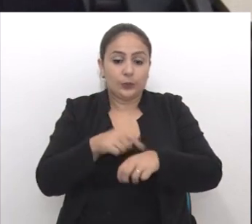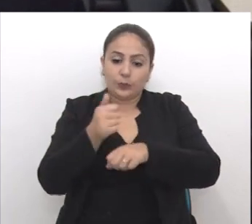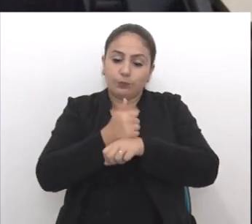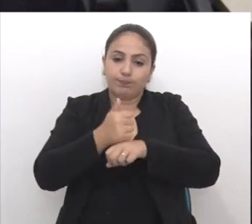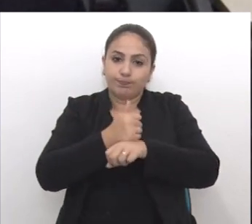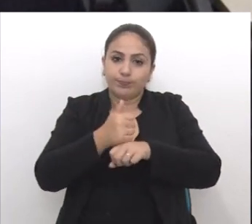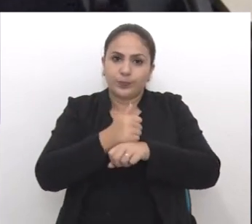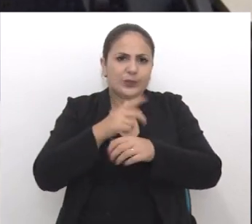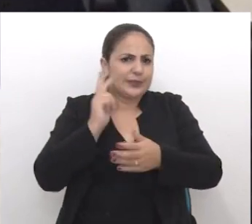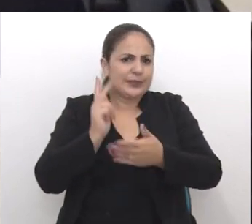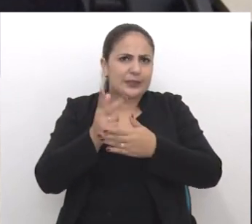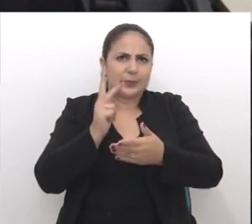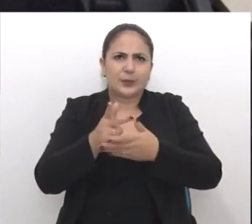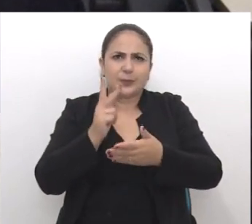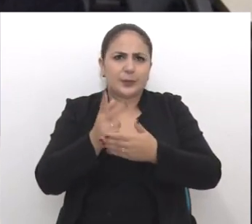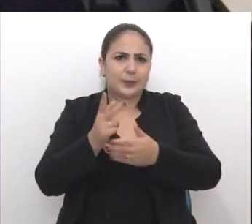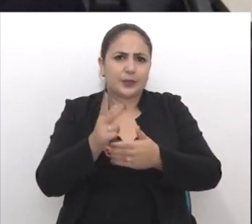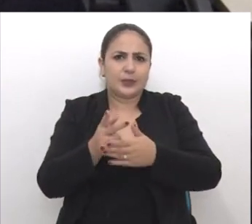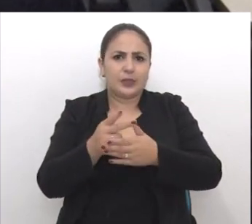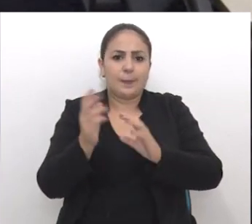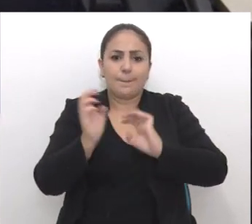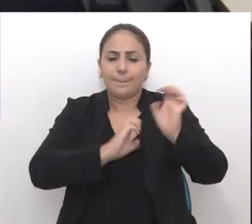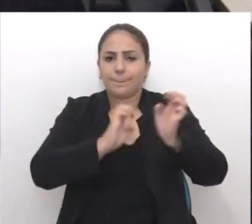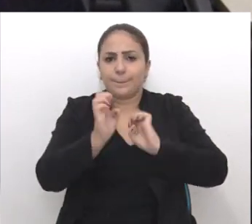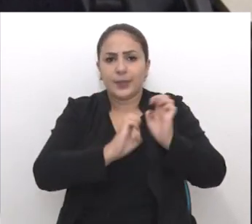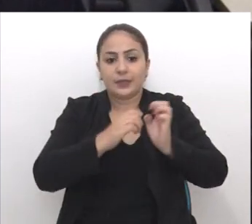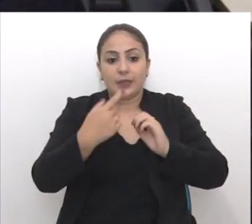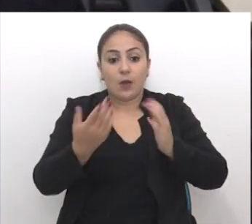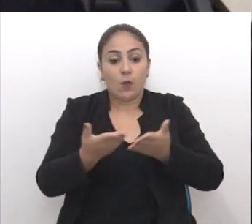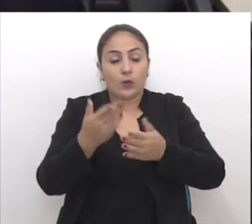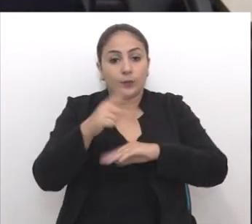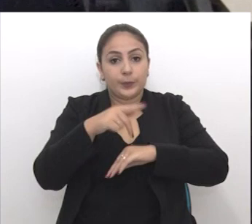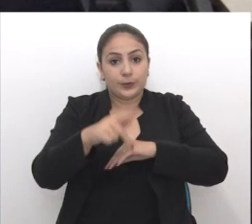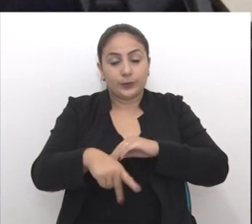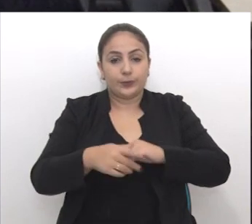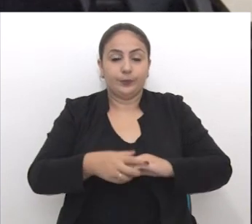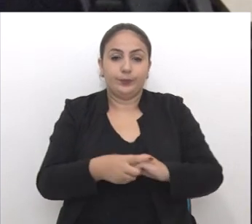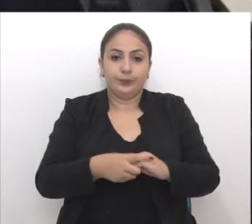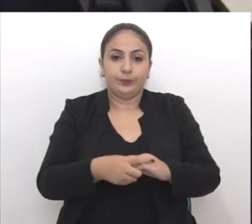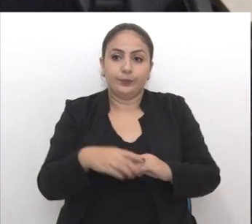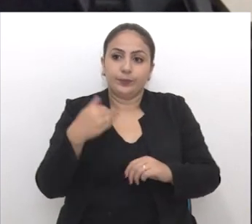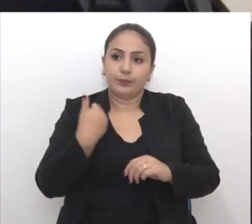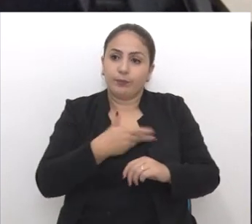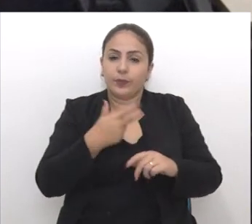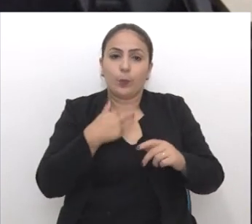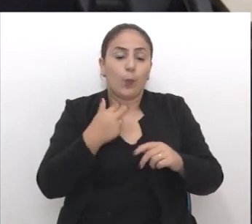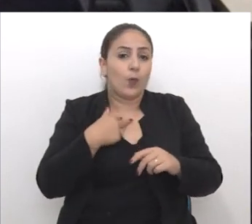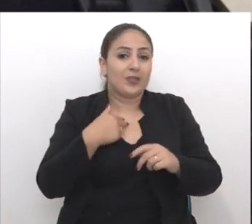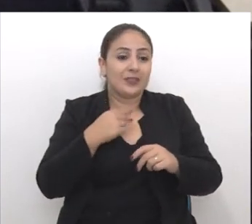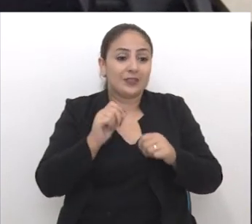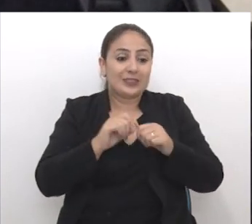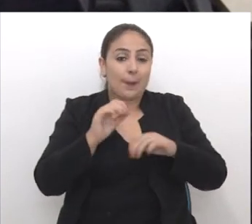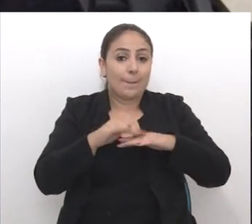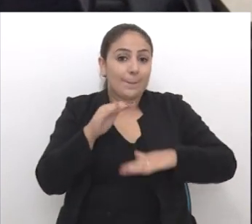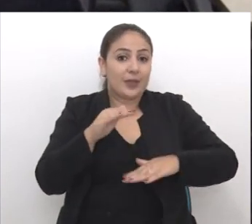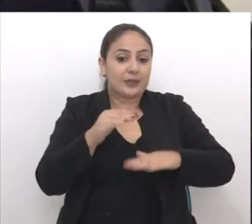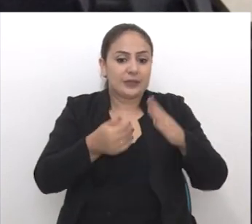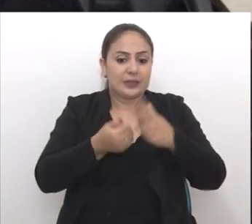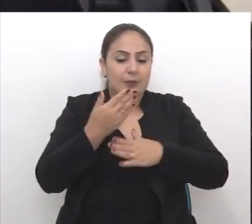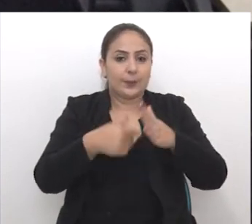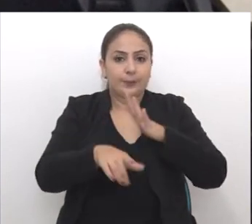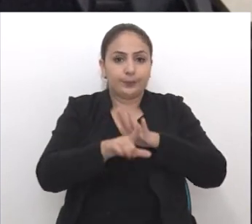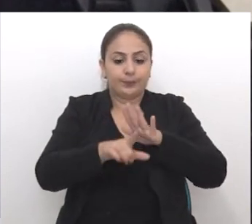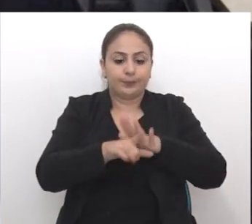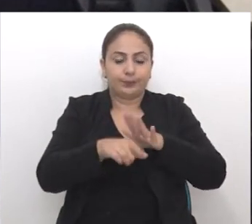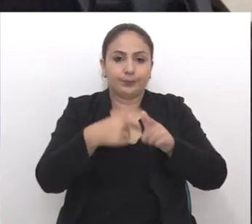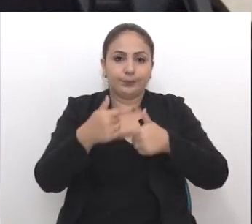profissionalizar. Nós profissionalizamos centenas de empresários hoje em Passo Fundo, que nós não podemos fazer mais, porque criaram